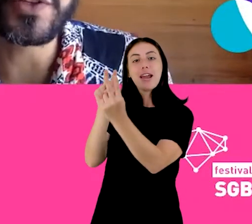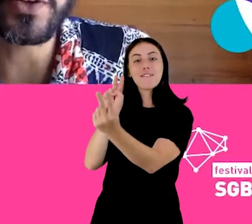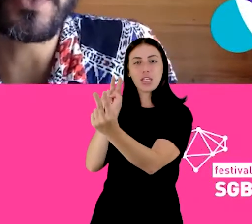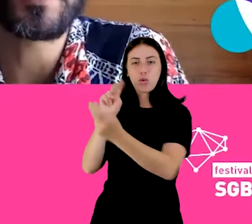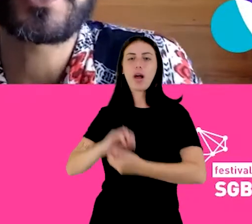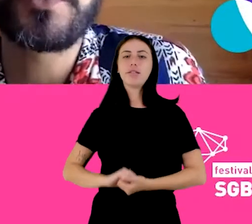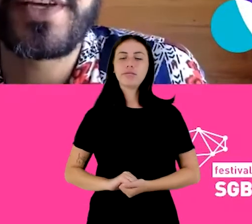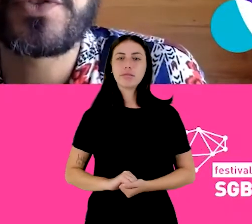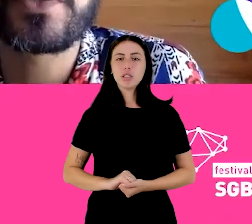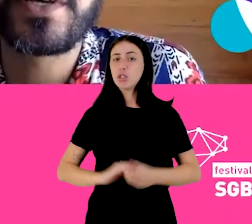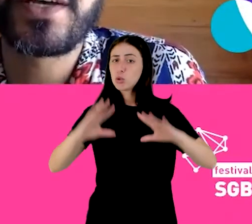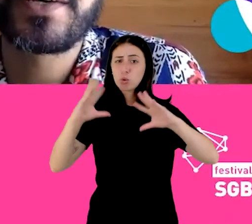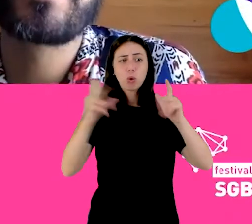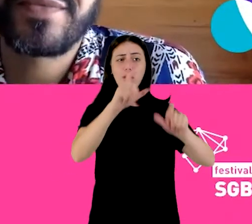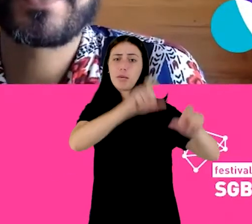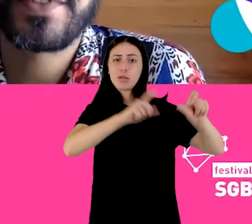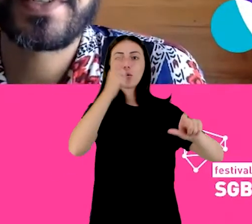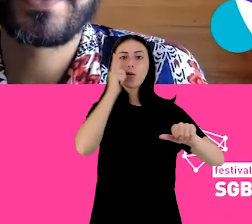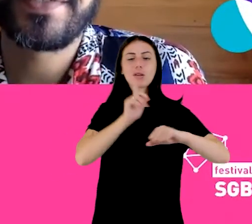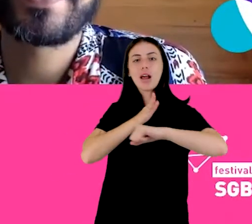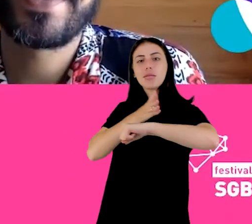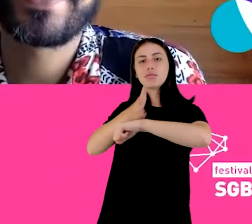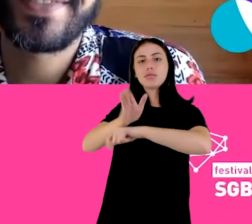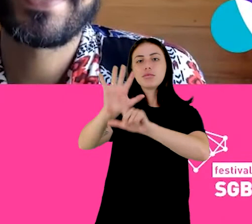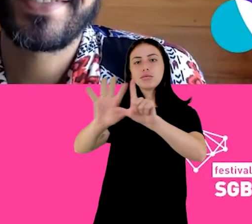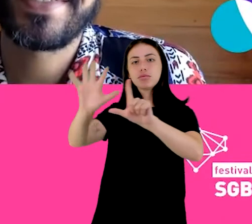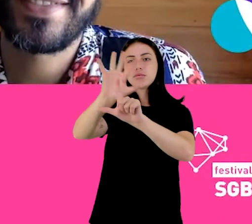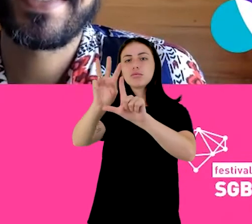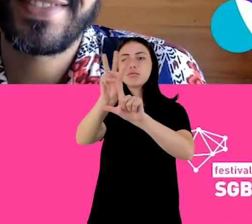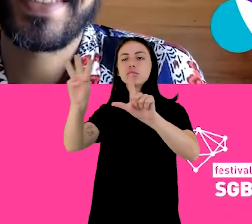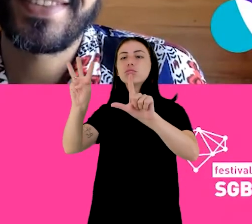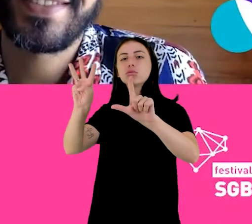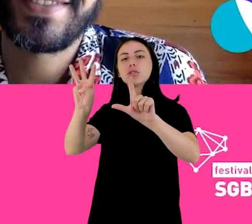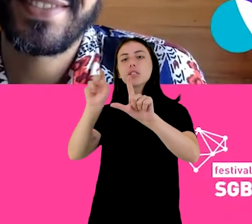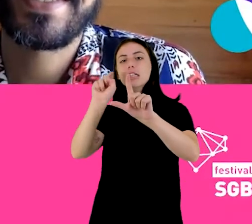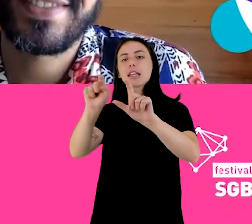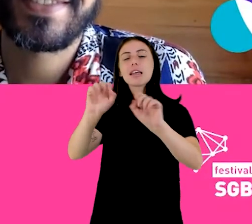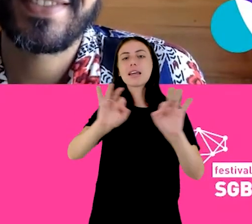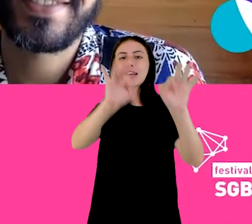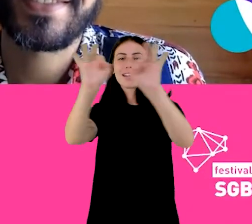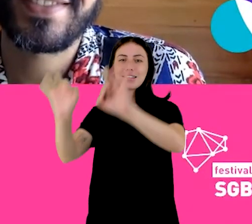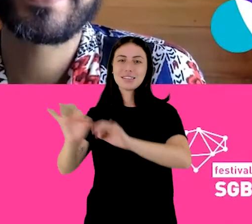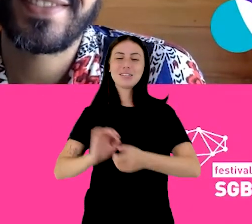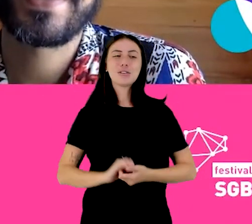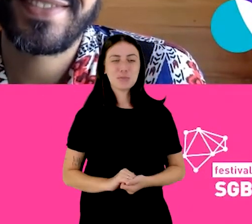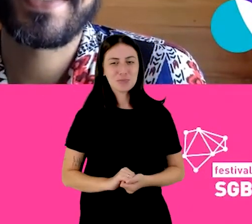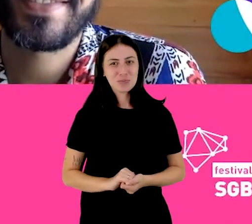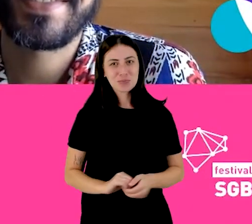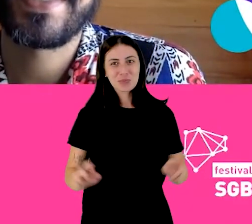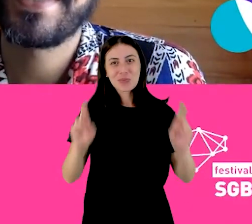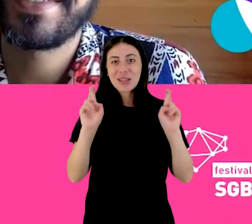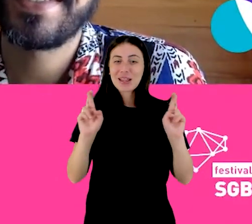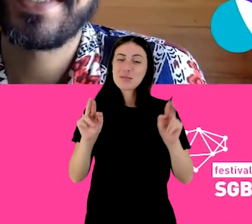alunos, voltando ao espaço físico. As bibliotecas virtuais, né? E pensando nisso também, que é acessível mais acessível ainda